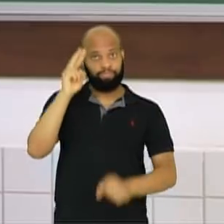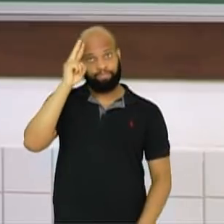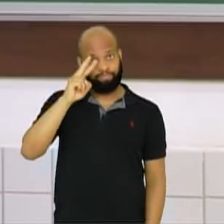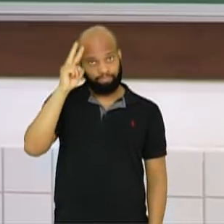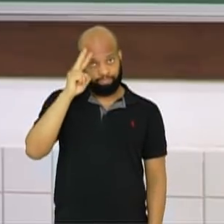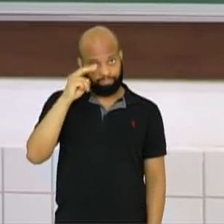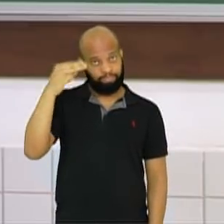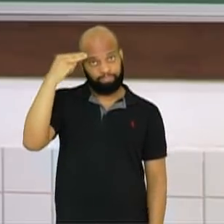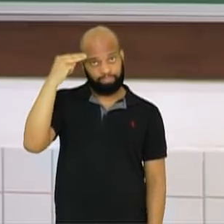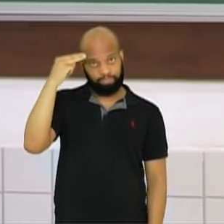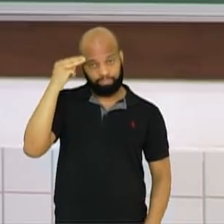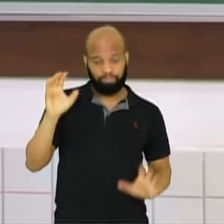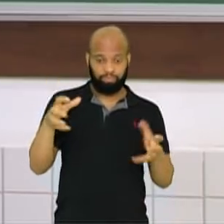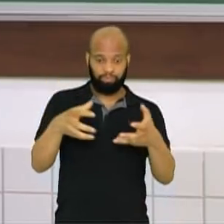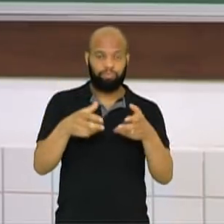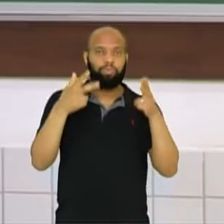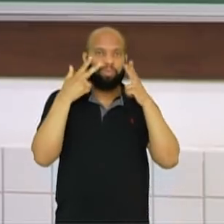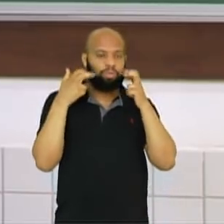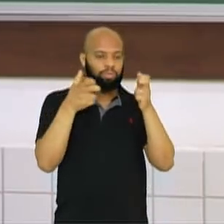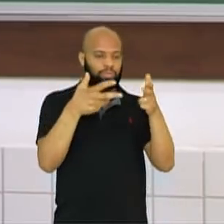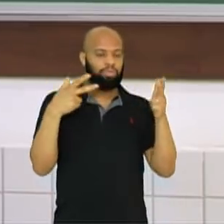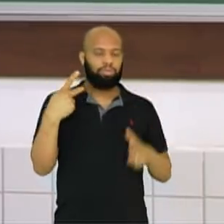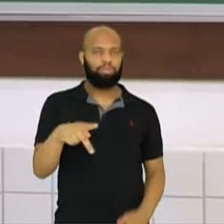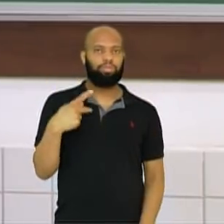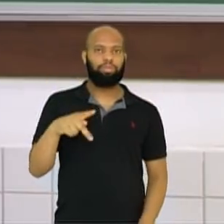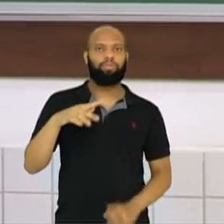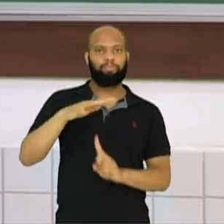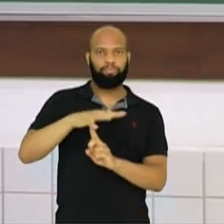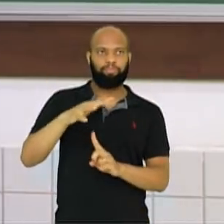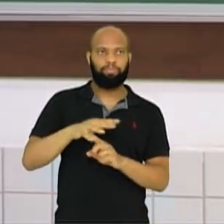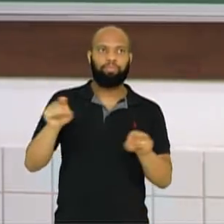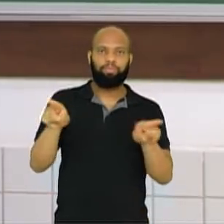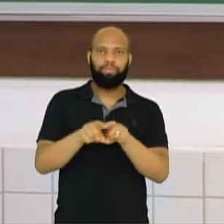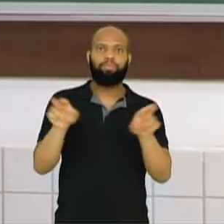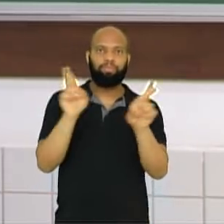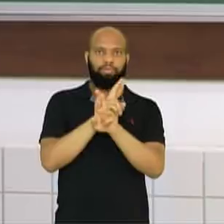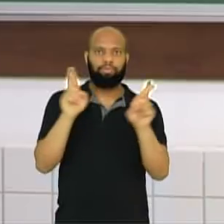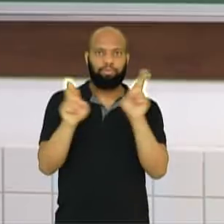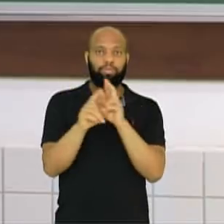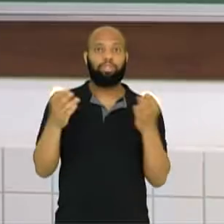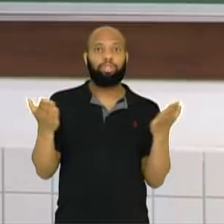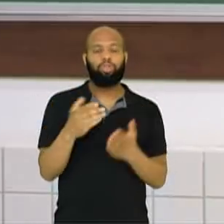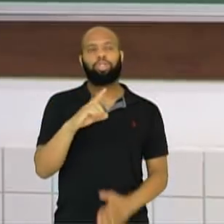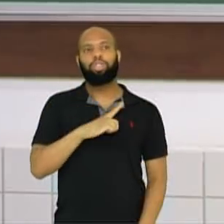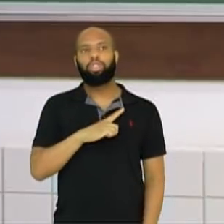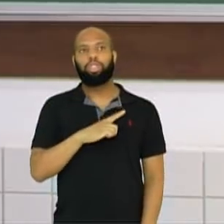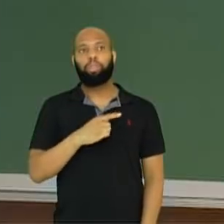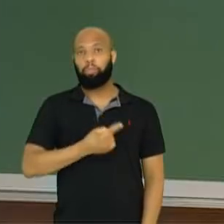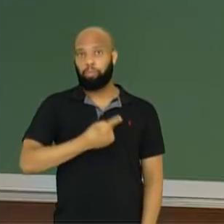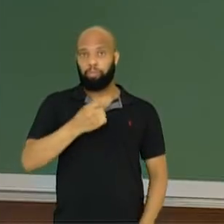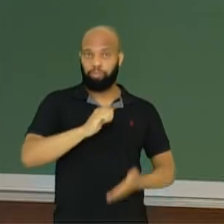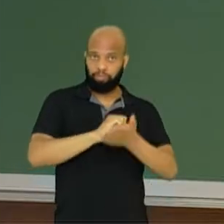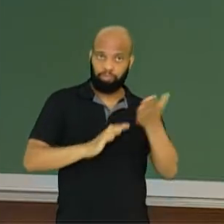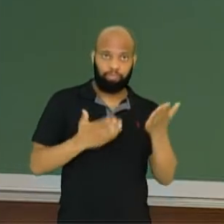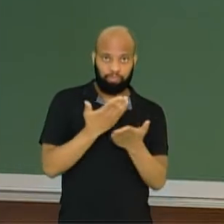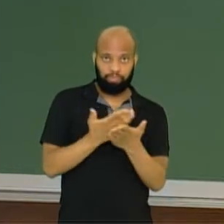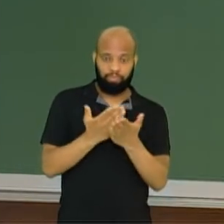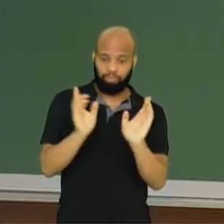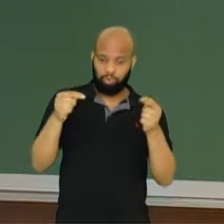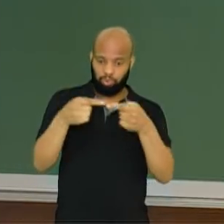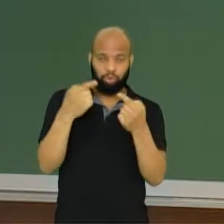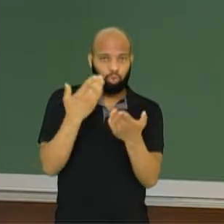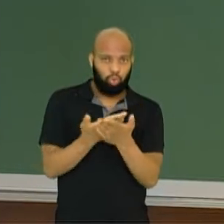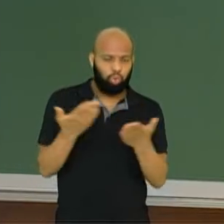história, memória e os chetás né, e a sua relação com o Museu Paranaense. Vamos agora para a nossa primeira atividade da aula. De acordo com o nosso